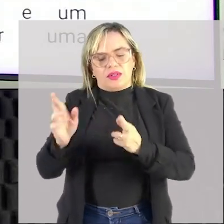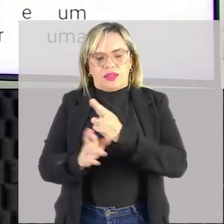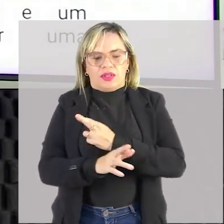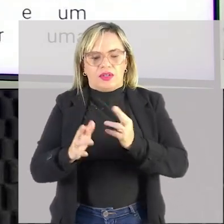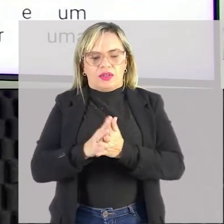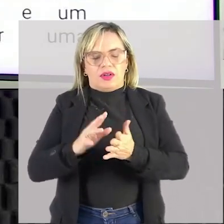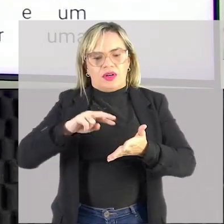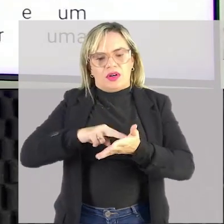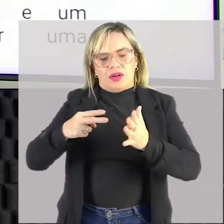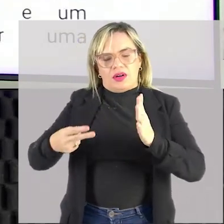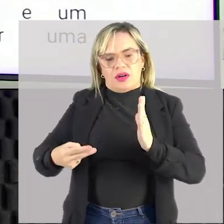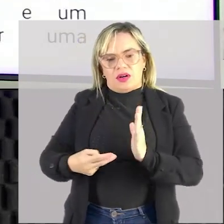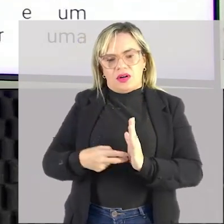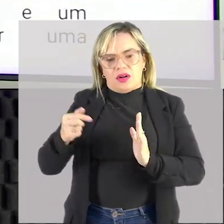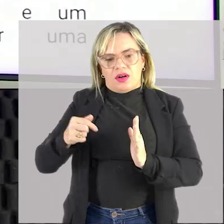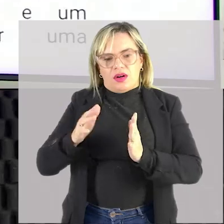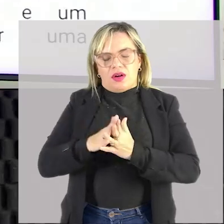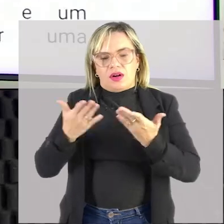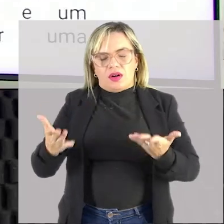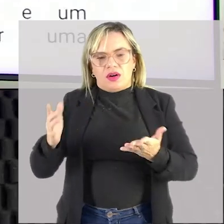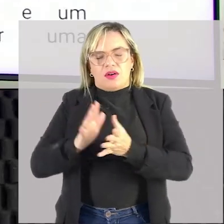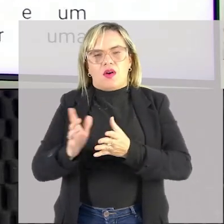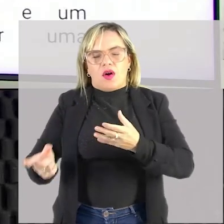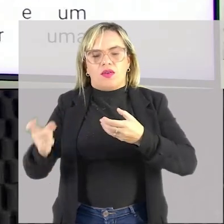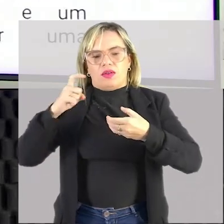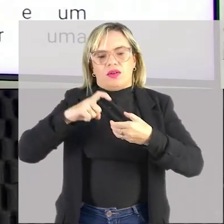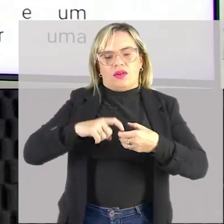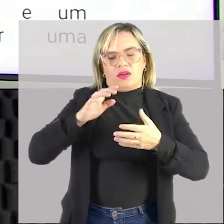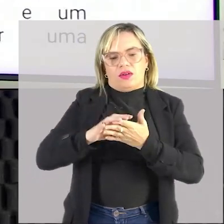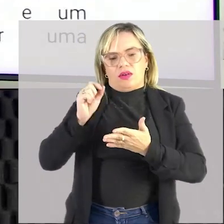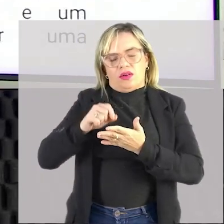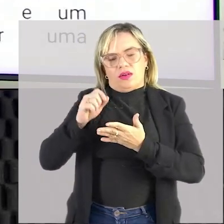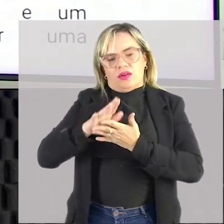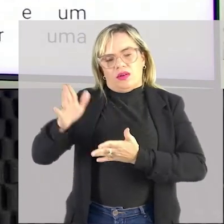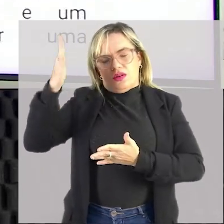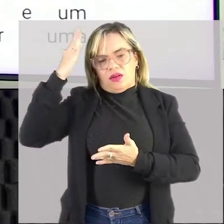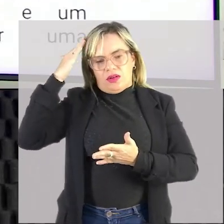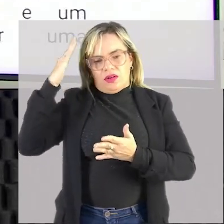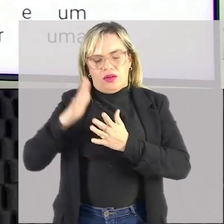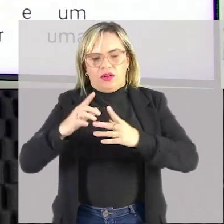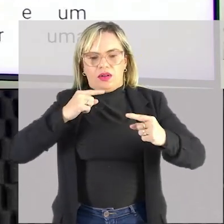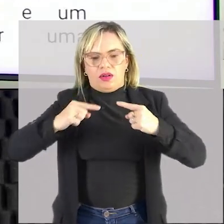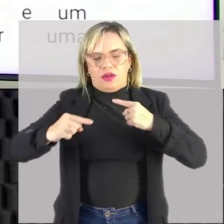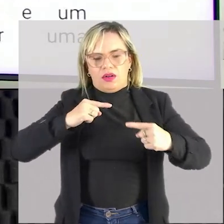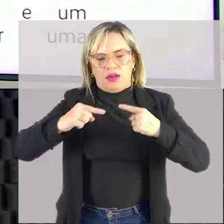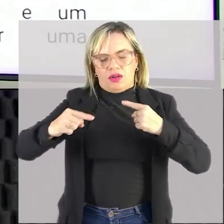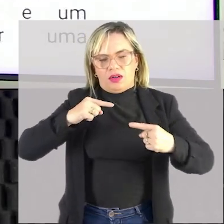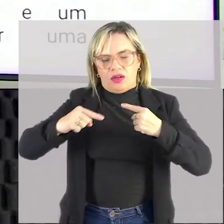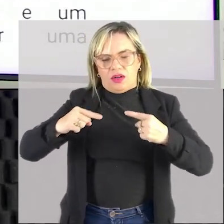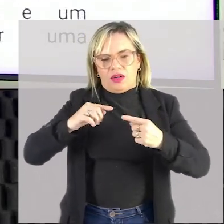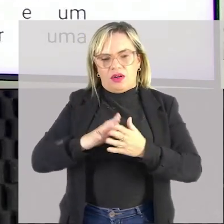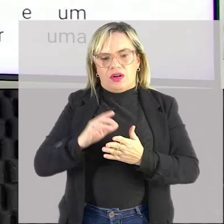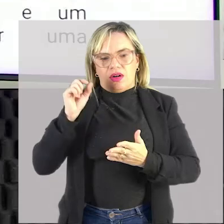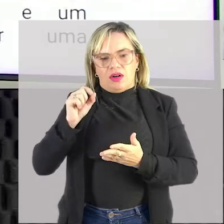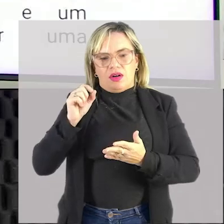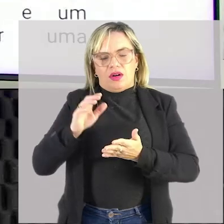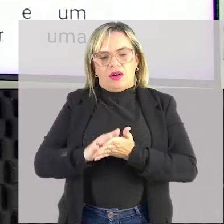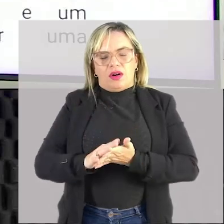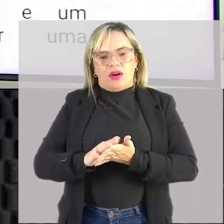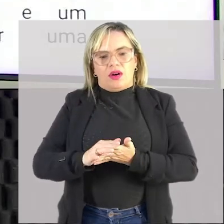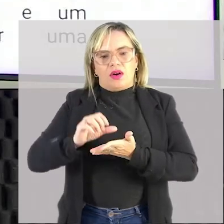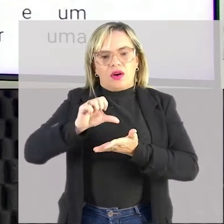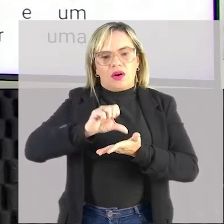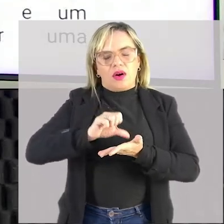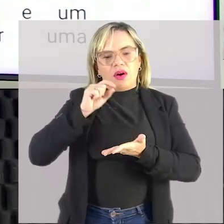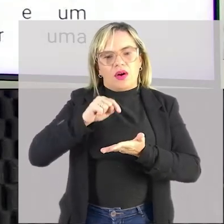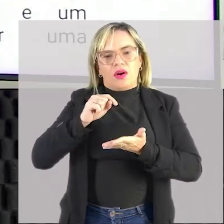for recuar para entender a política, por exemplo, lá na polis de Atenas, lá no mundo antigo,